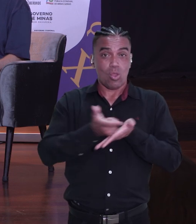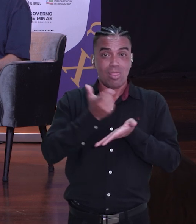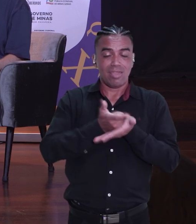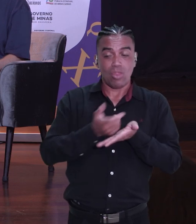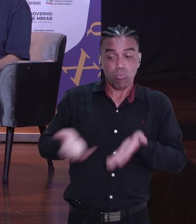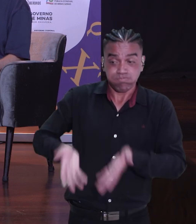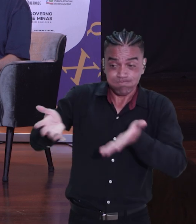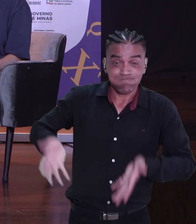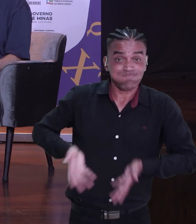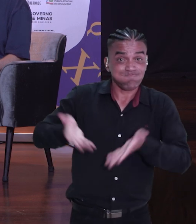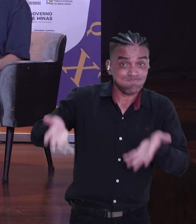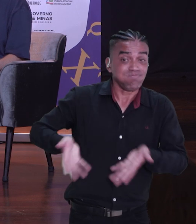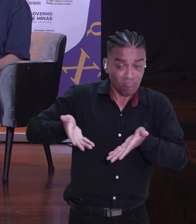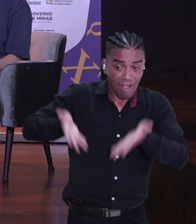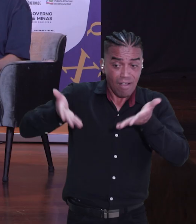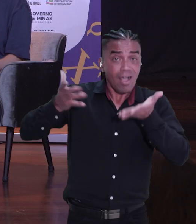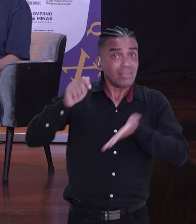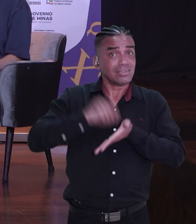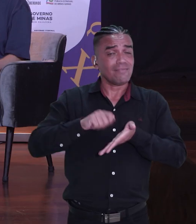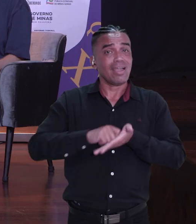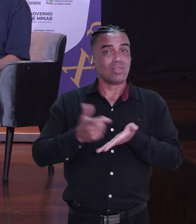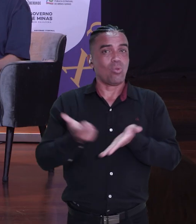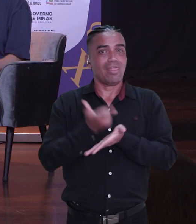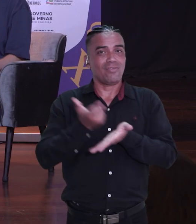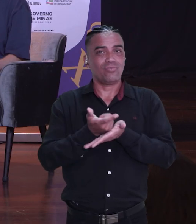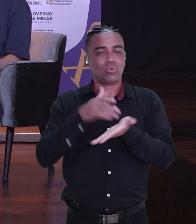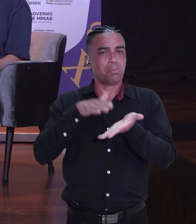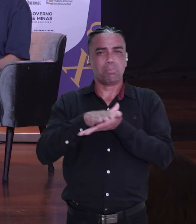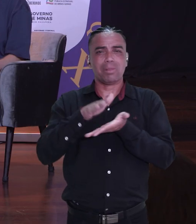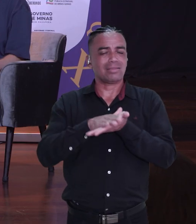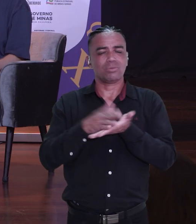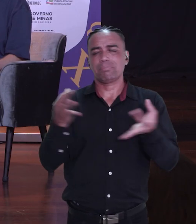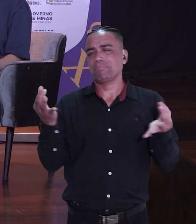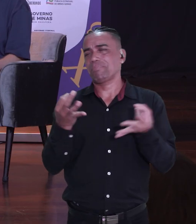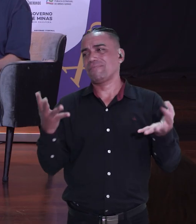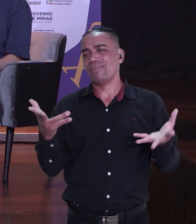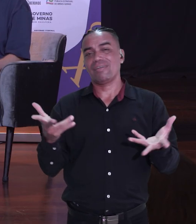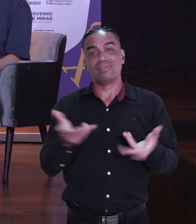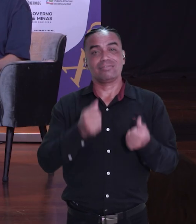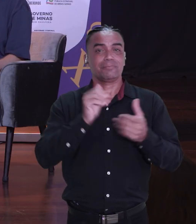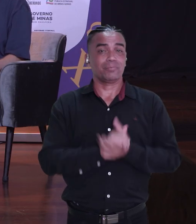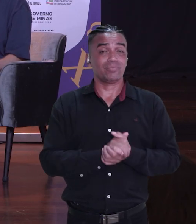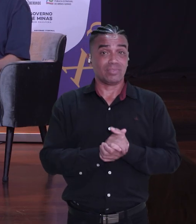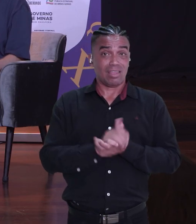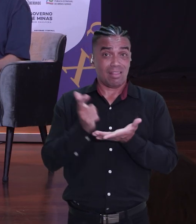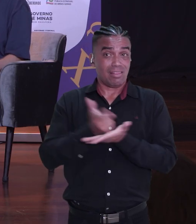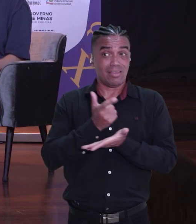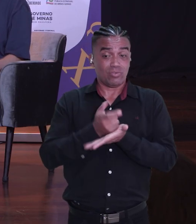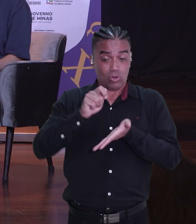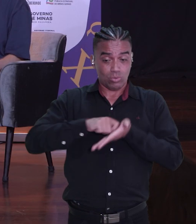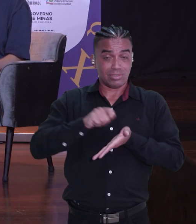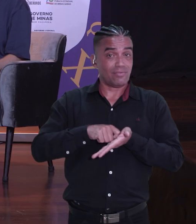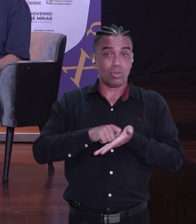eu encorajei, né, enfaticamente a fazer isso, e o livro saiu espetacular. Livro esse